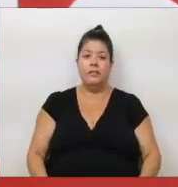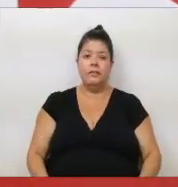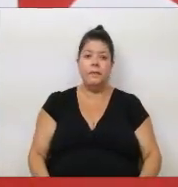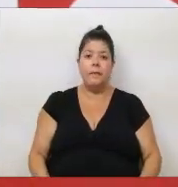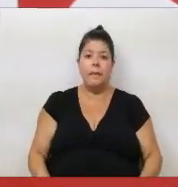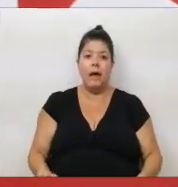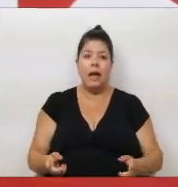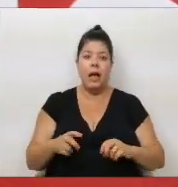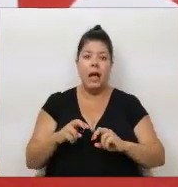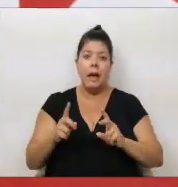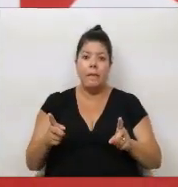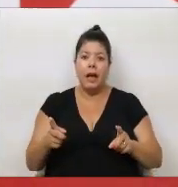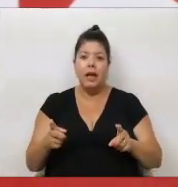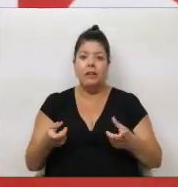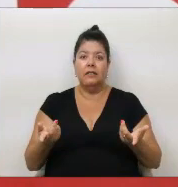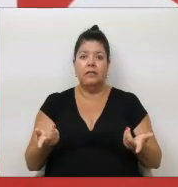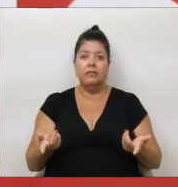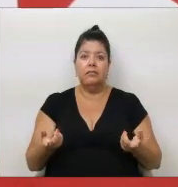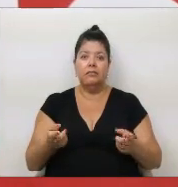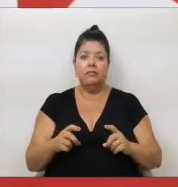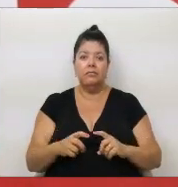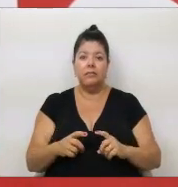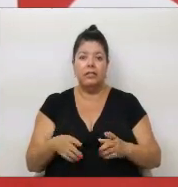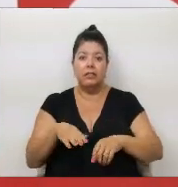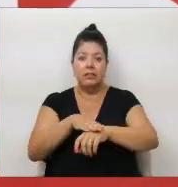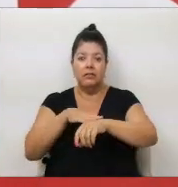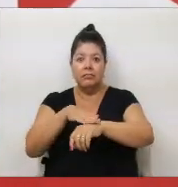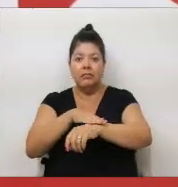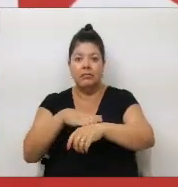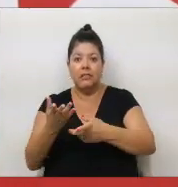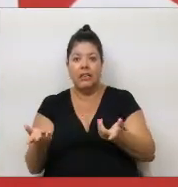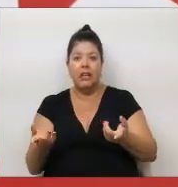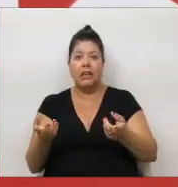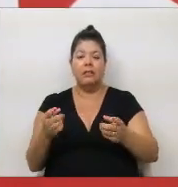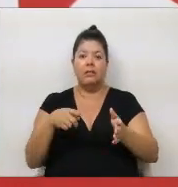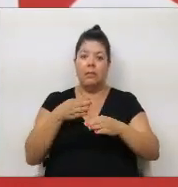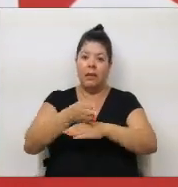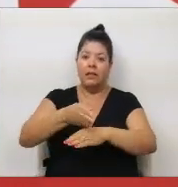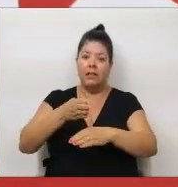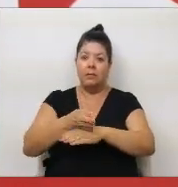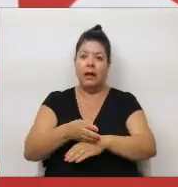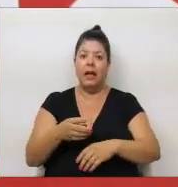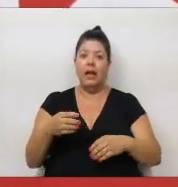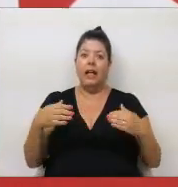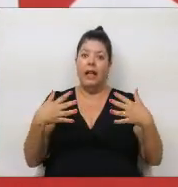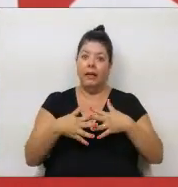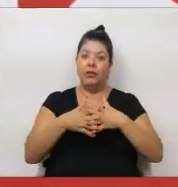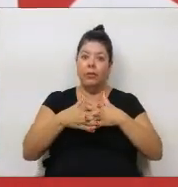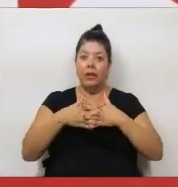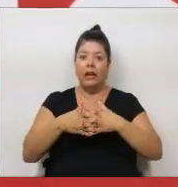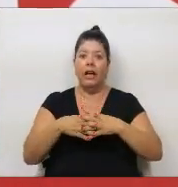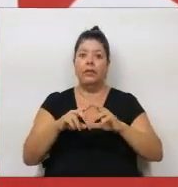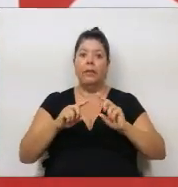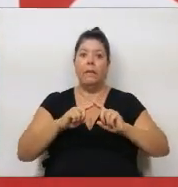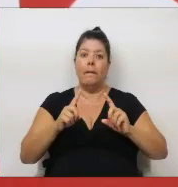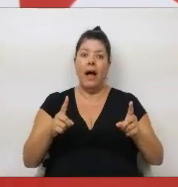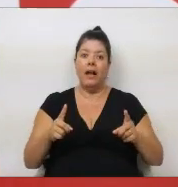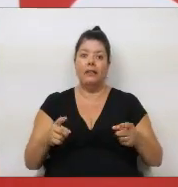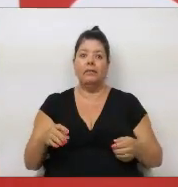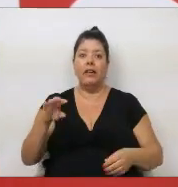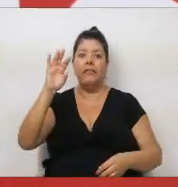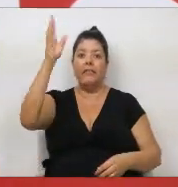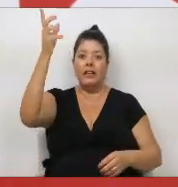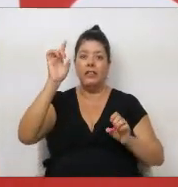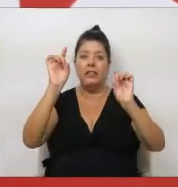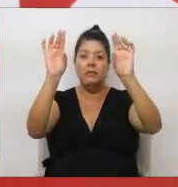necessária e o despojamento deles no sentido de participar é mais complicado, mas para a festa especificamente,